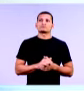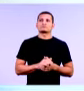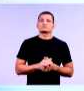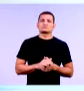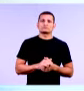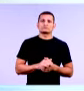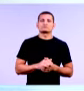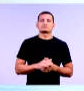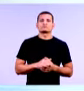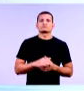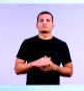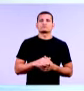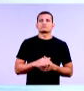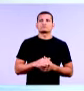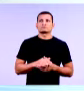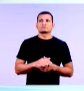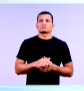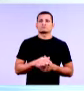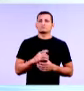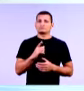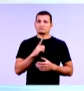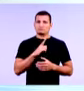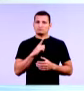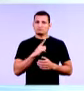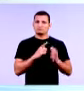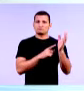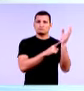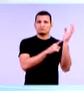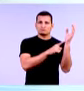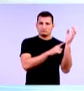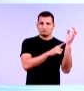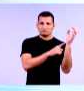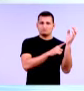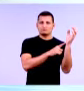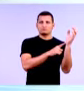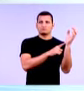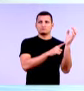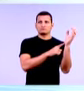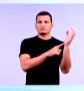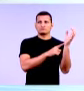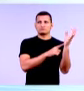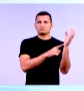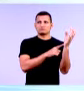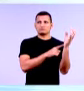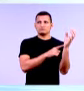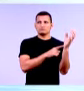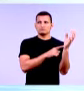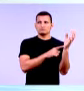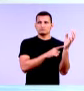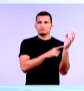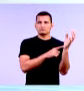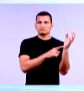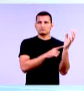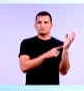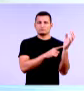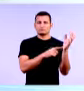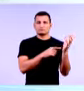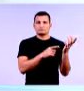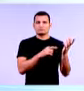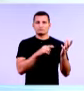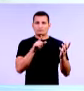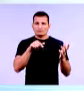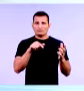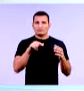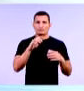sem fio. Então, quando você tem um ponto de acesso, um Wi-Fi zone, né, isso caracteriza, então, uma rede